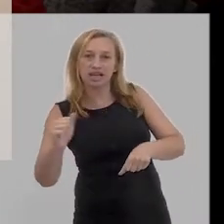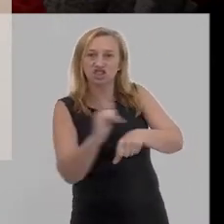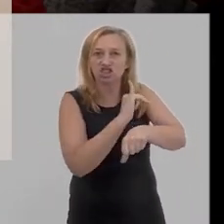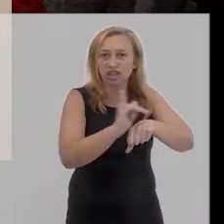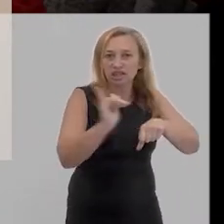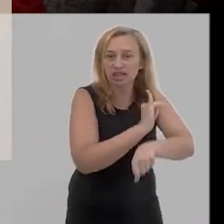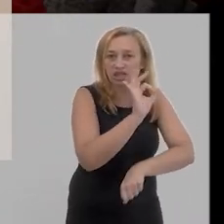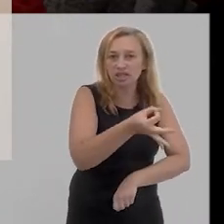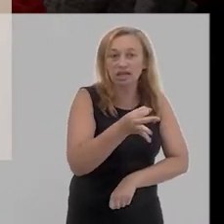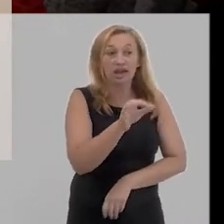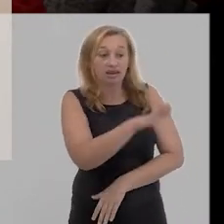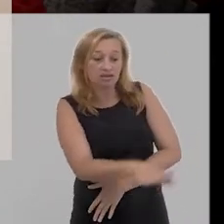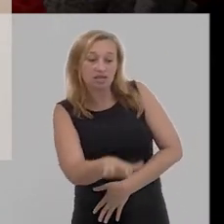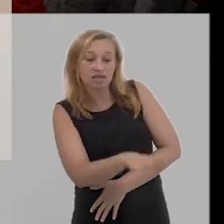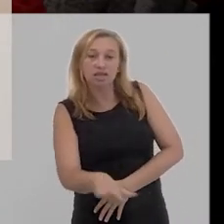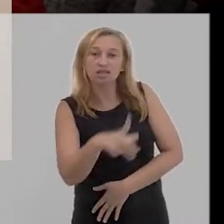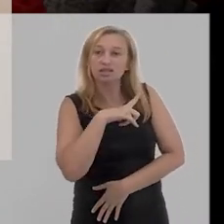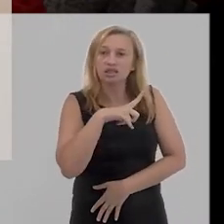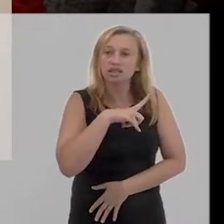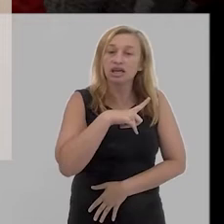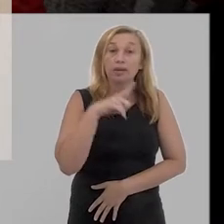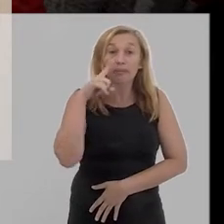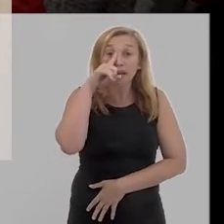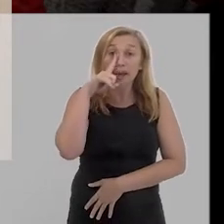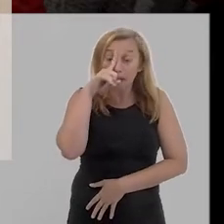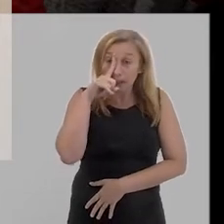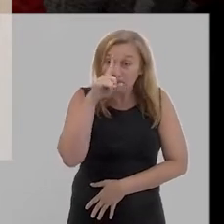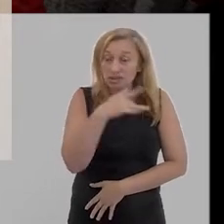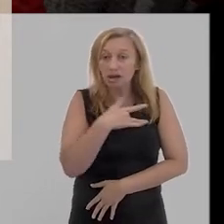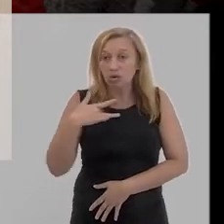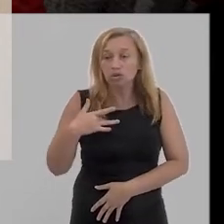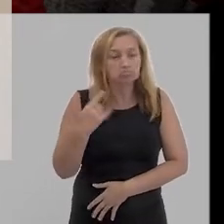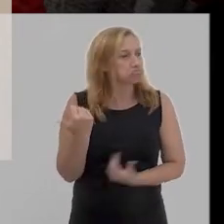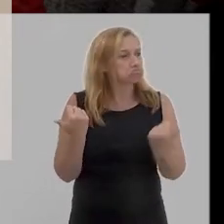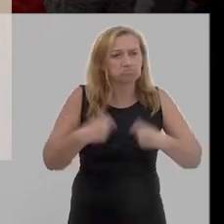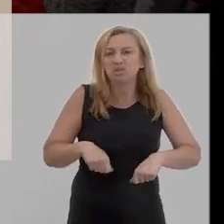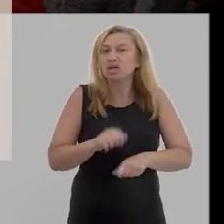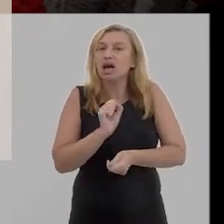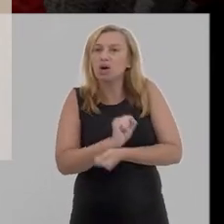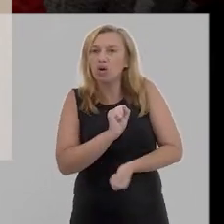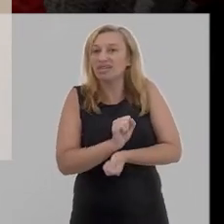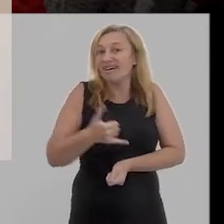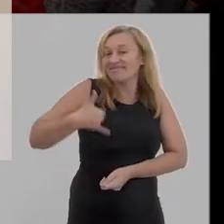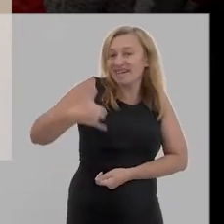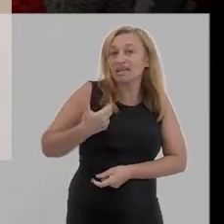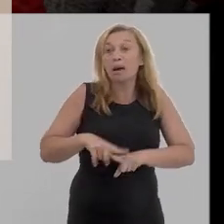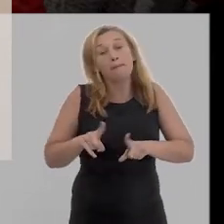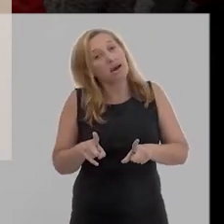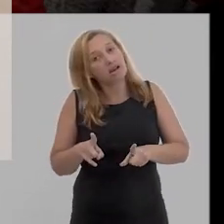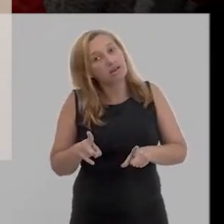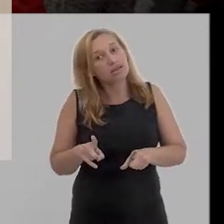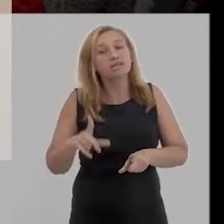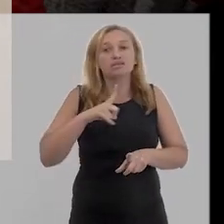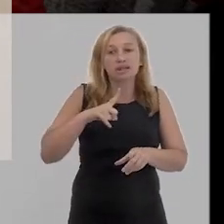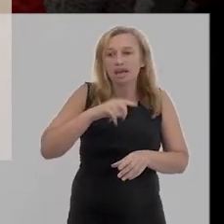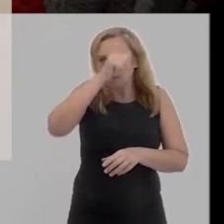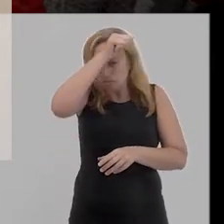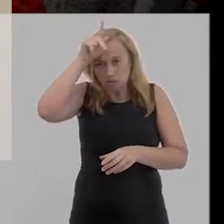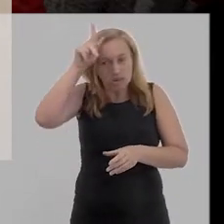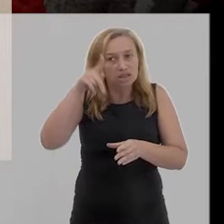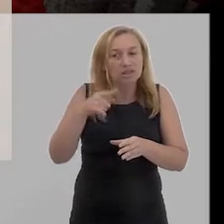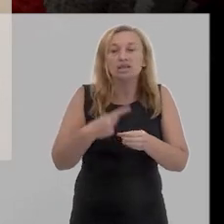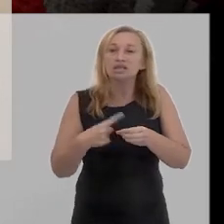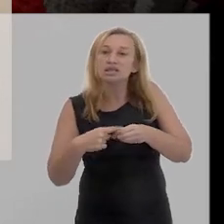adotada. Essas crianças que têm algum fator de risco, elas não precisam esperar a idade. Porém, tem municípios